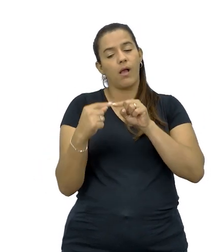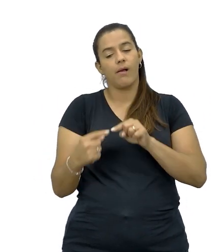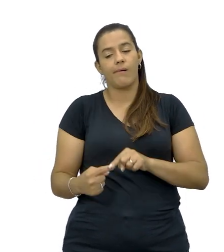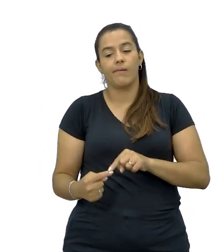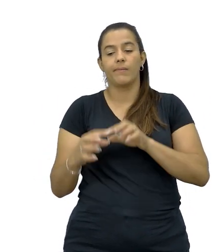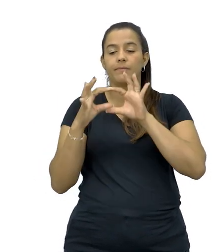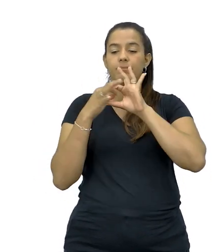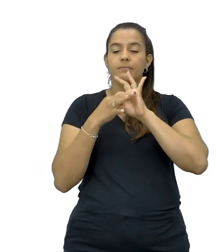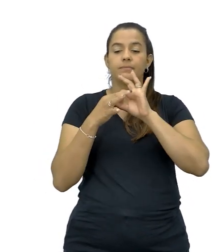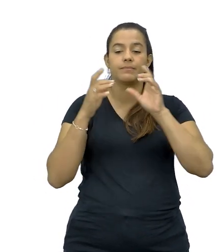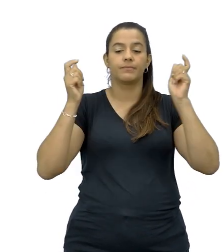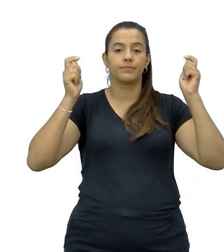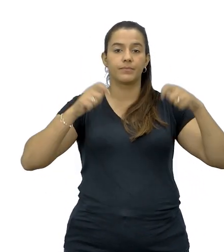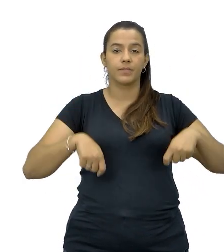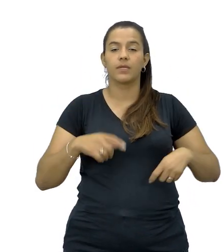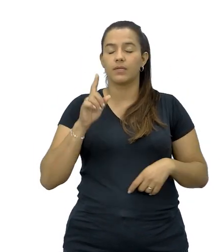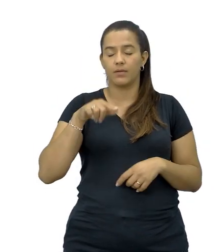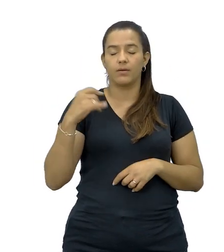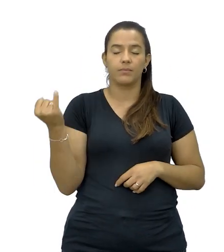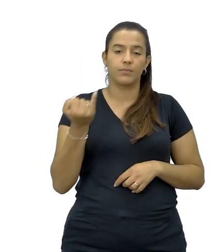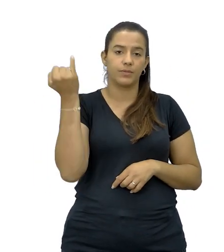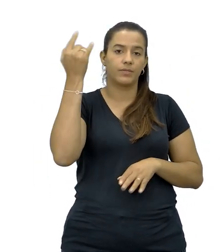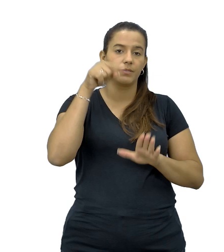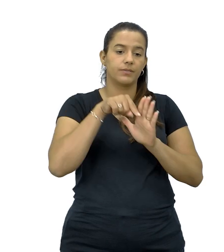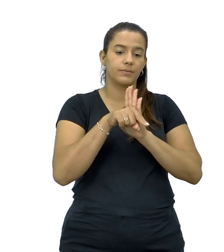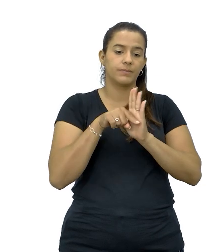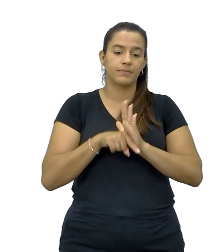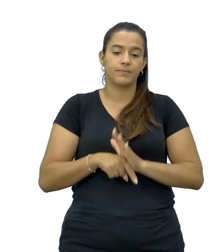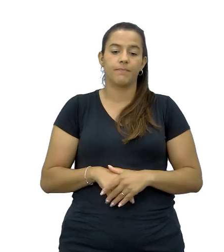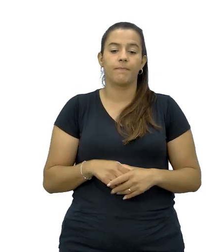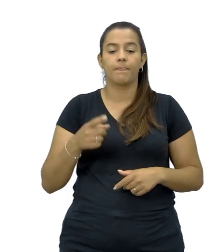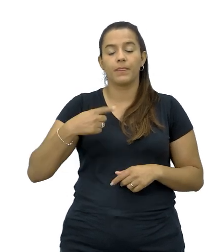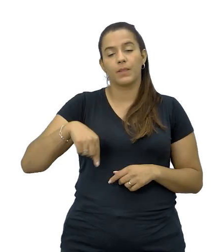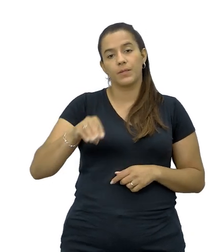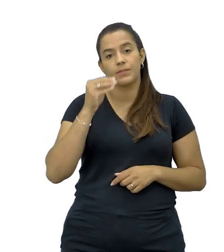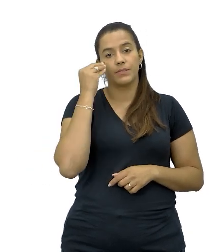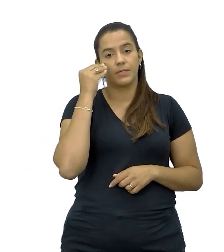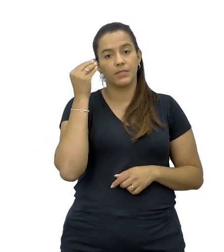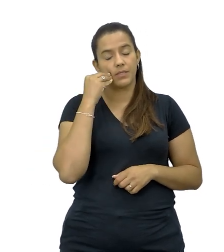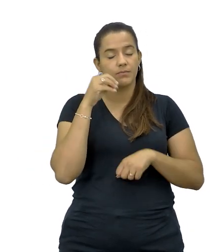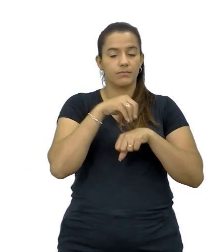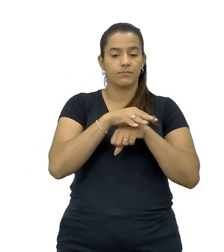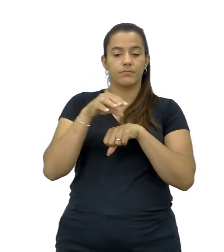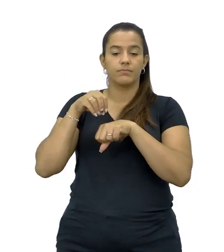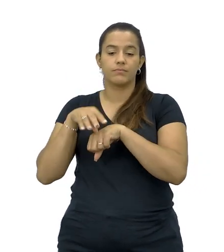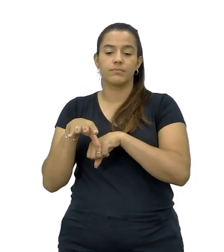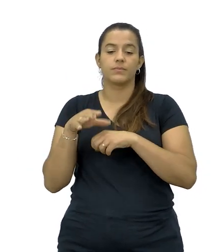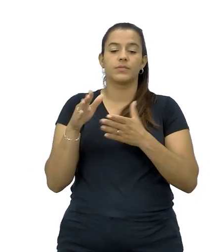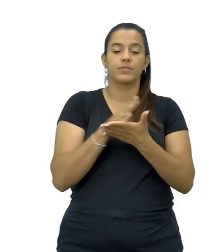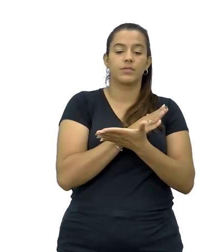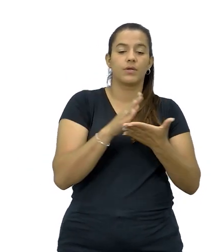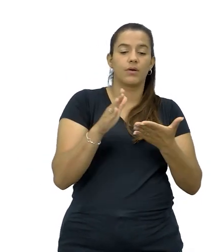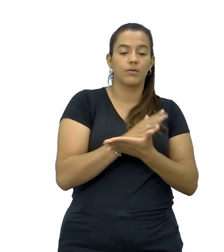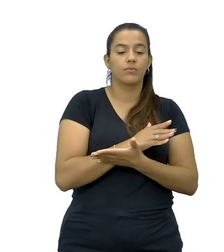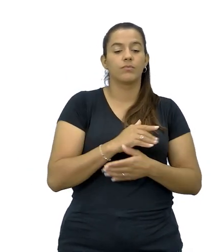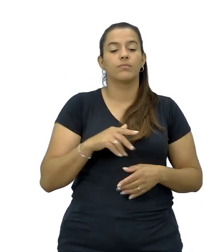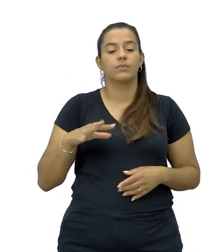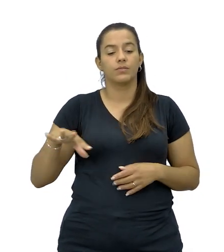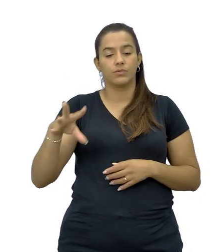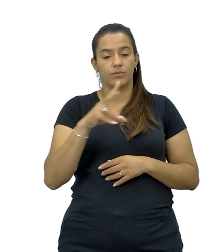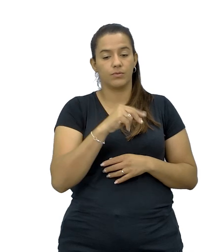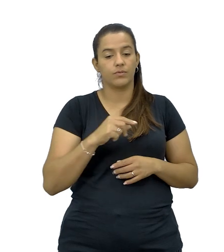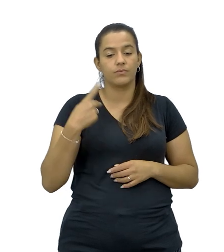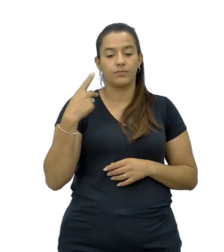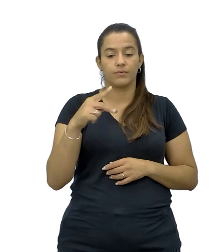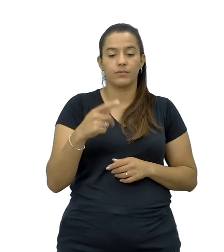tudo, né, então é importante observar também. E aí tentamos fazer algumas recomendações de ações pedagógicas que vocês